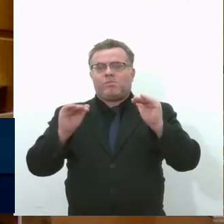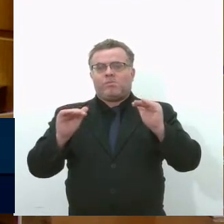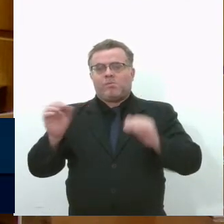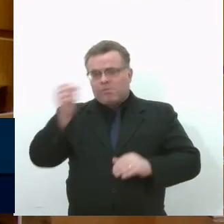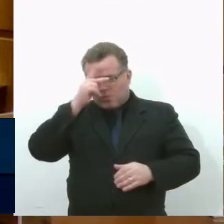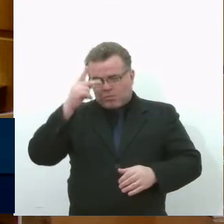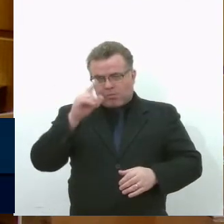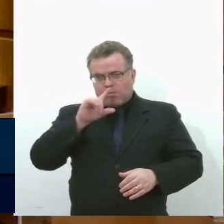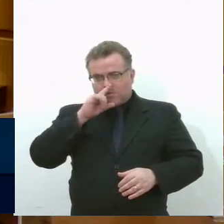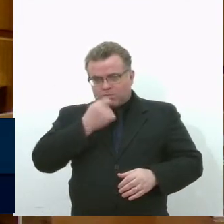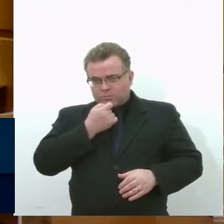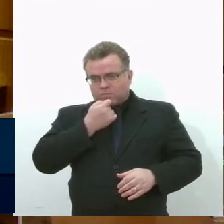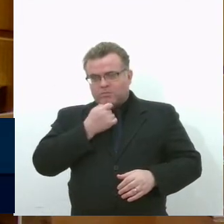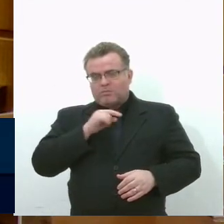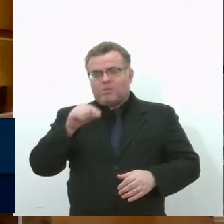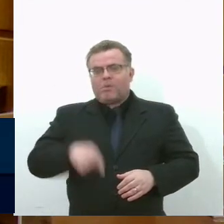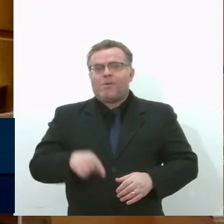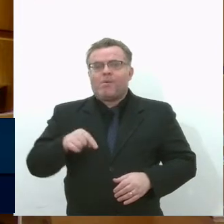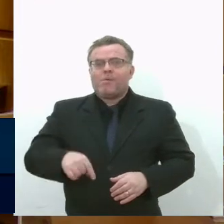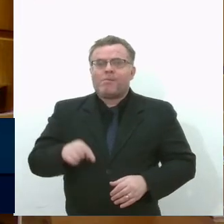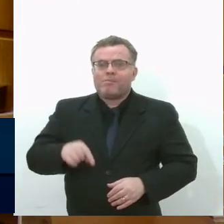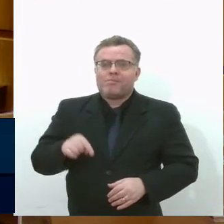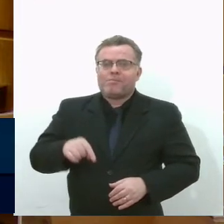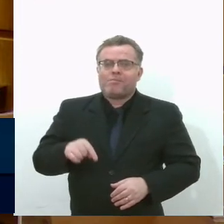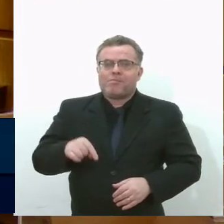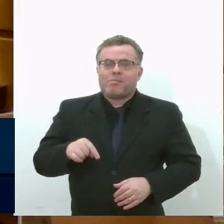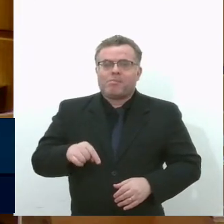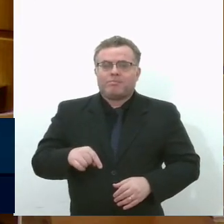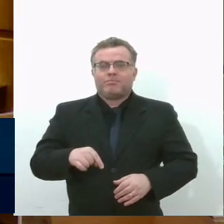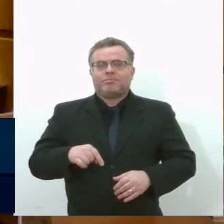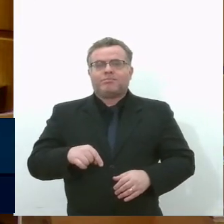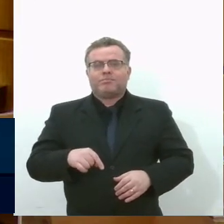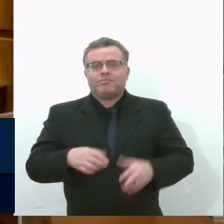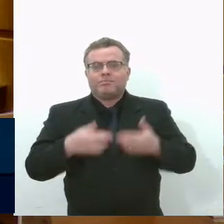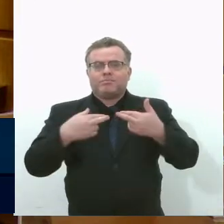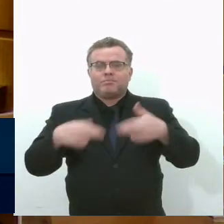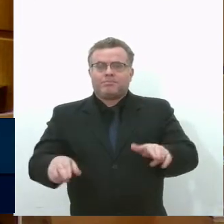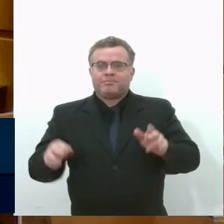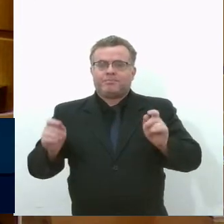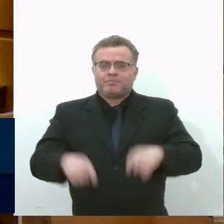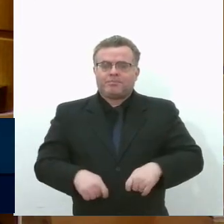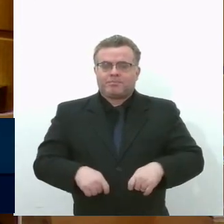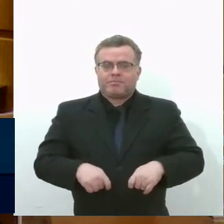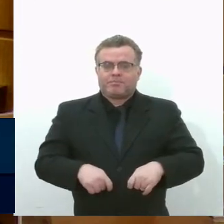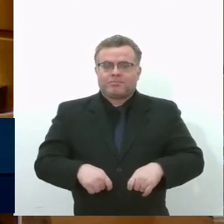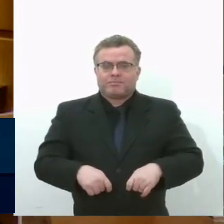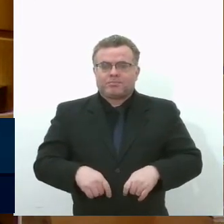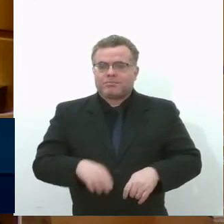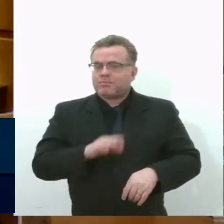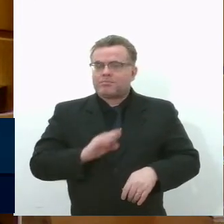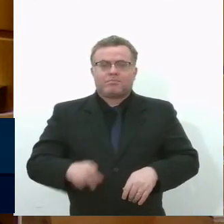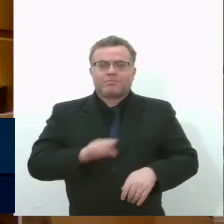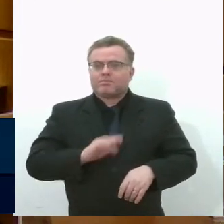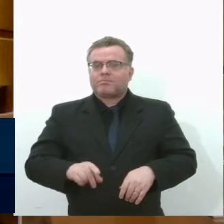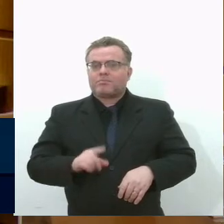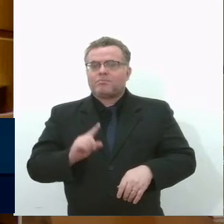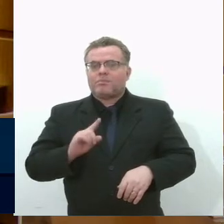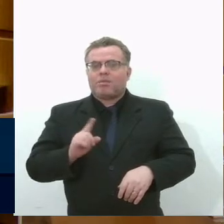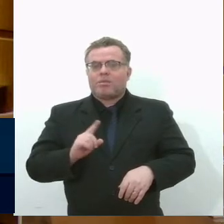nesse período, agiu e podia ter agido, não agiu.